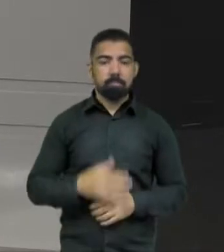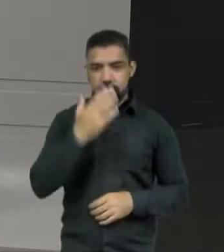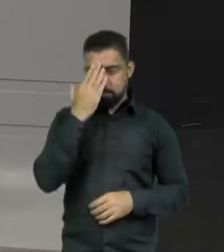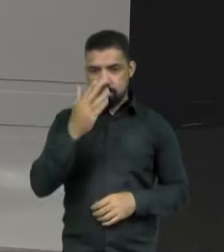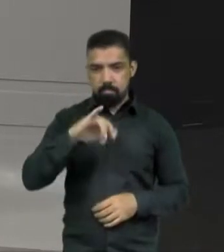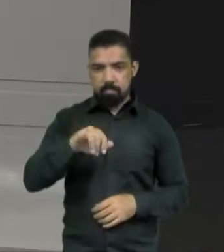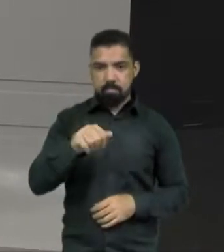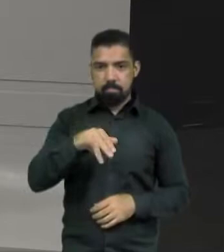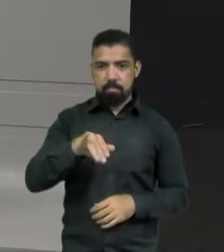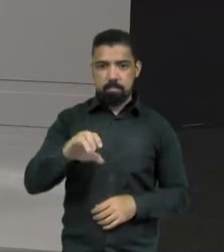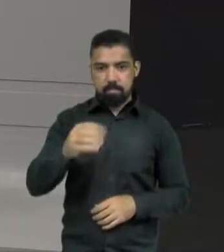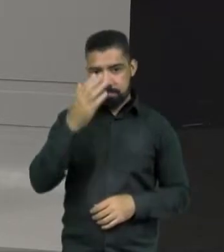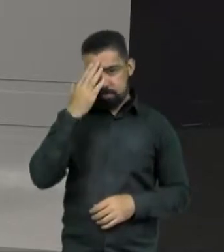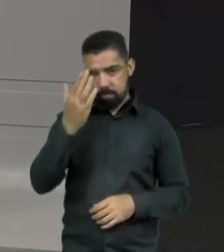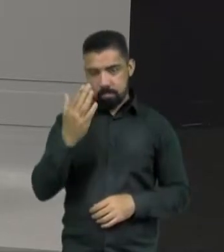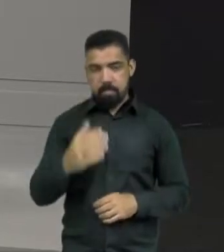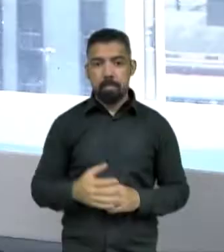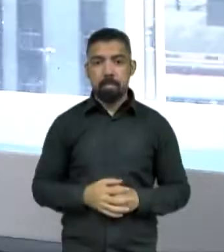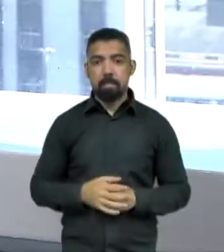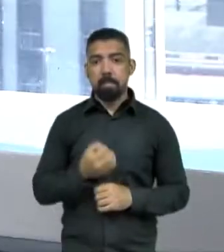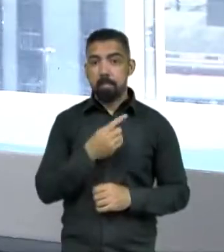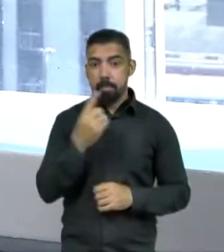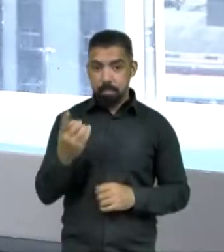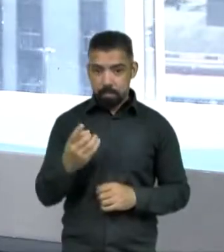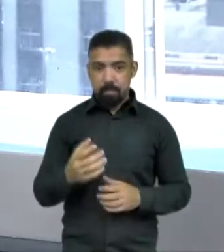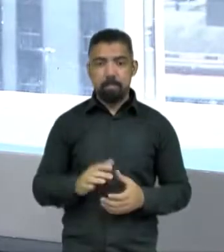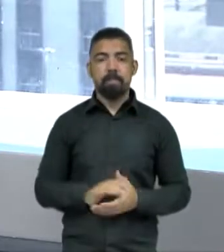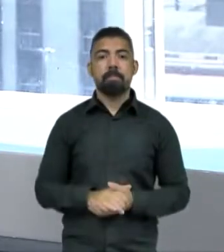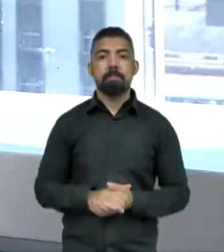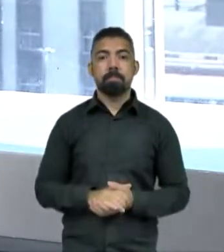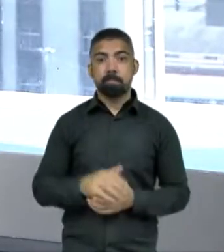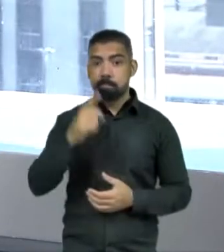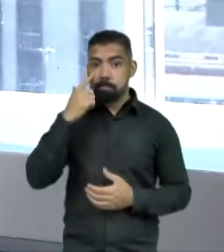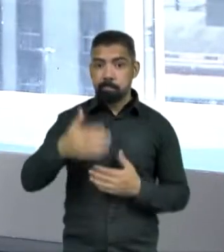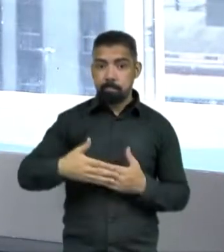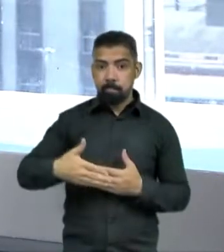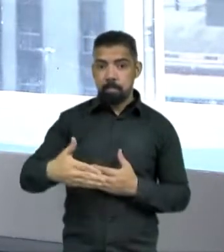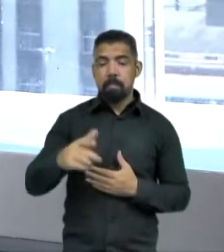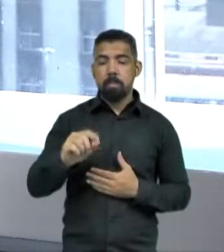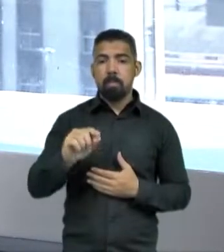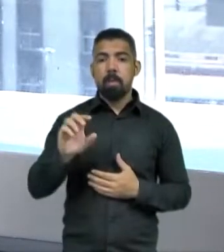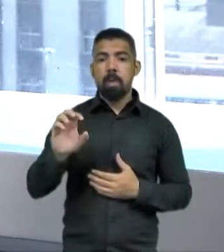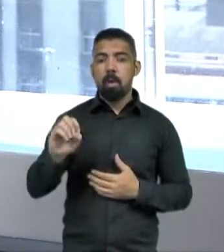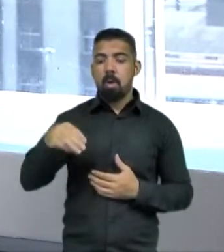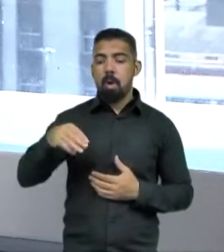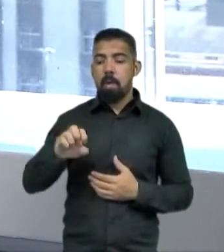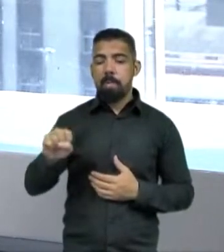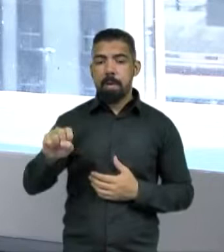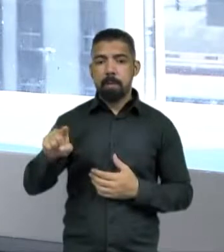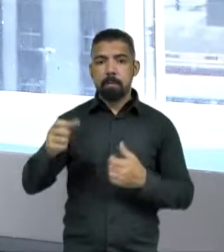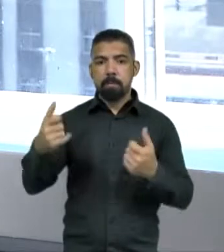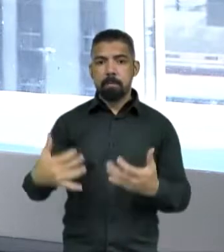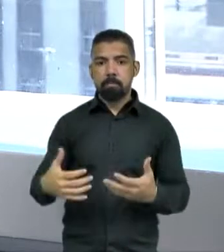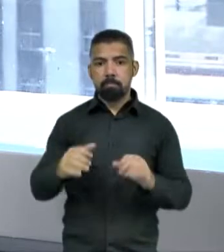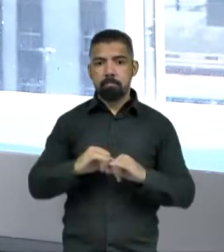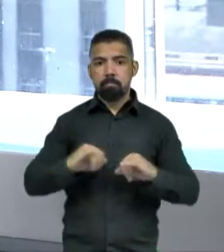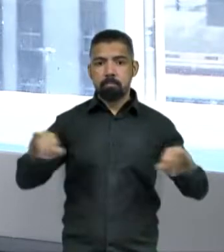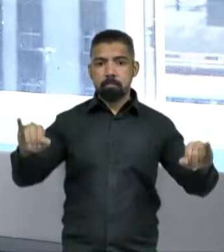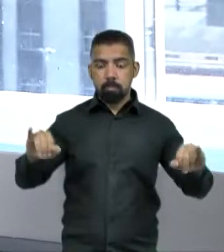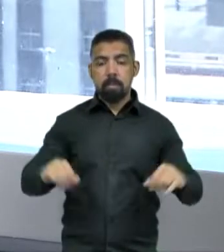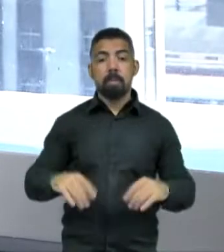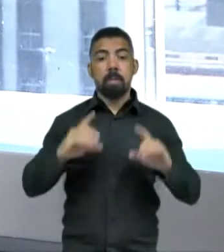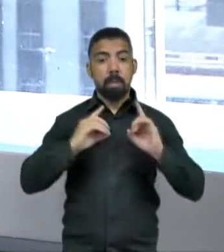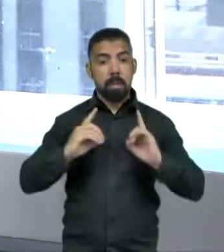suas informações. Bom dia para você. Veja a seguir, a Organização Mundial da Saúde divulga que a